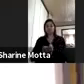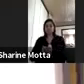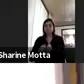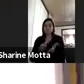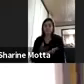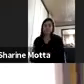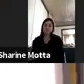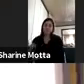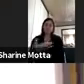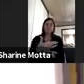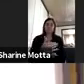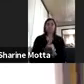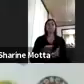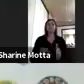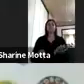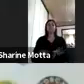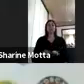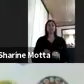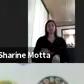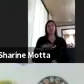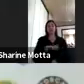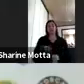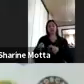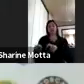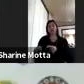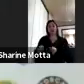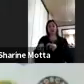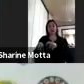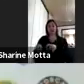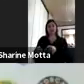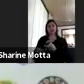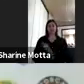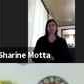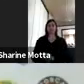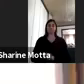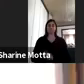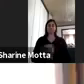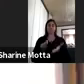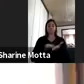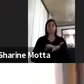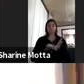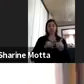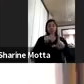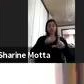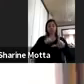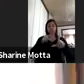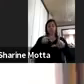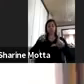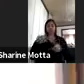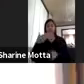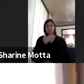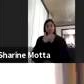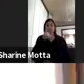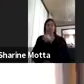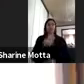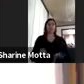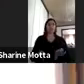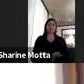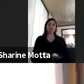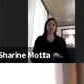né, rural. Claro. Nenhum indicativo de melhora na economia ou melhora nos costumes